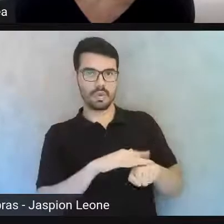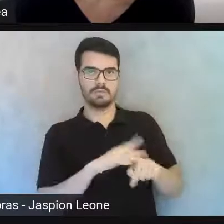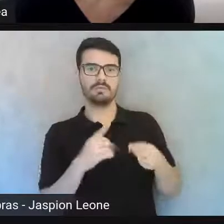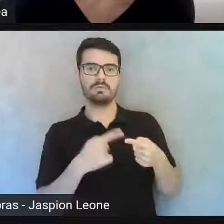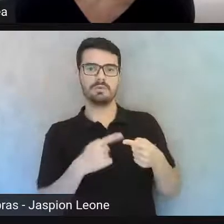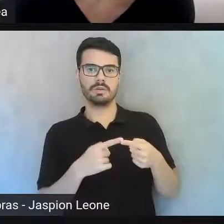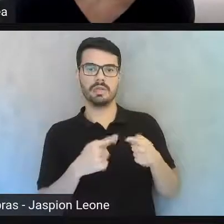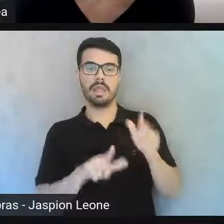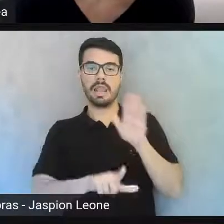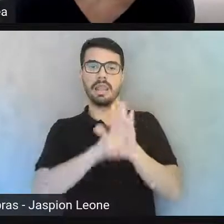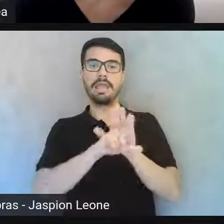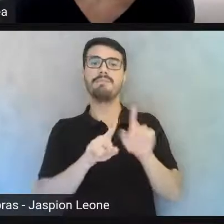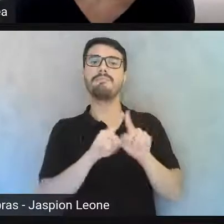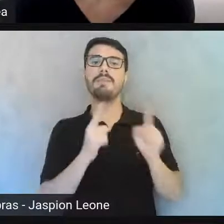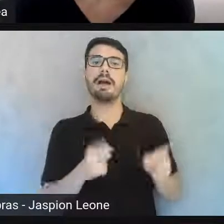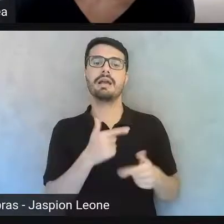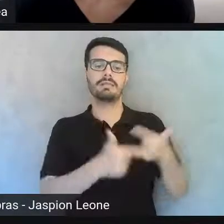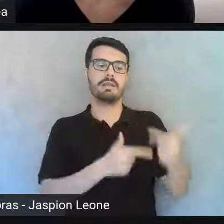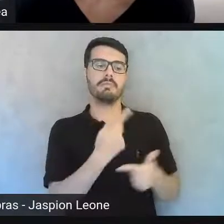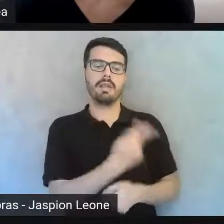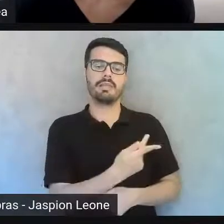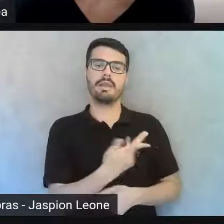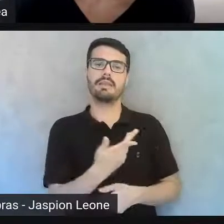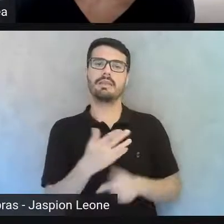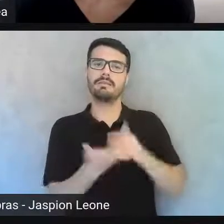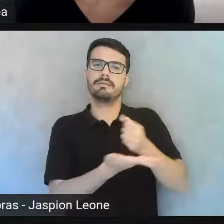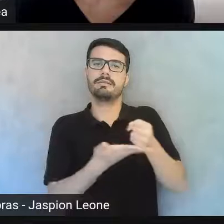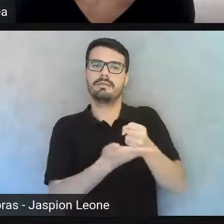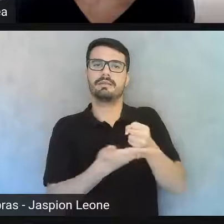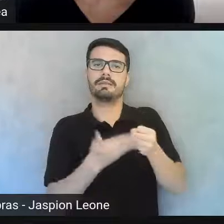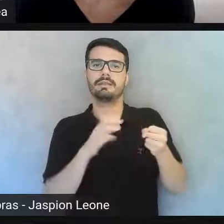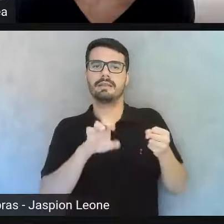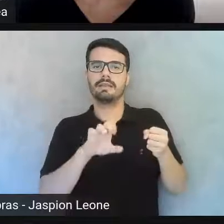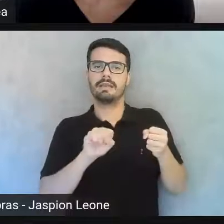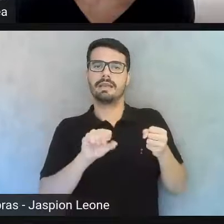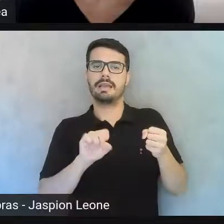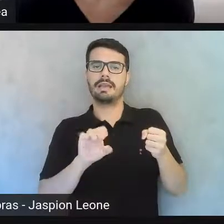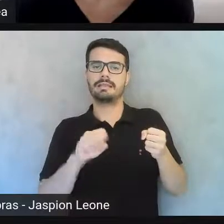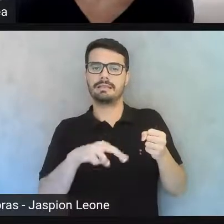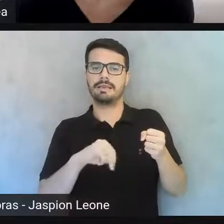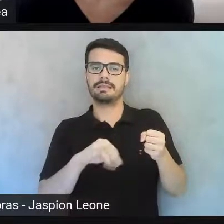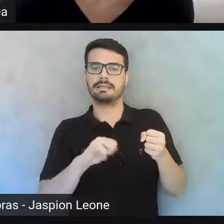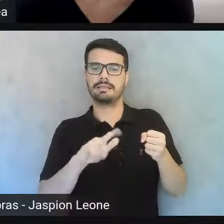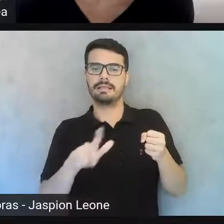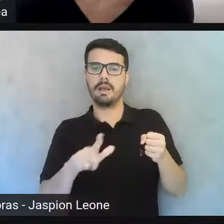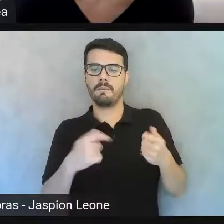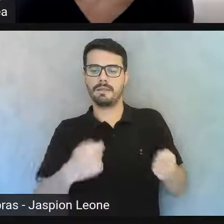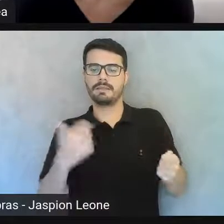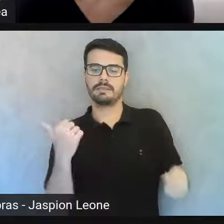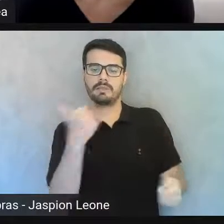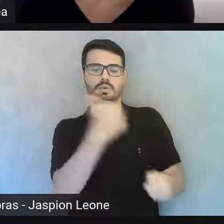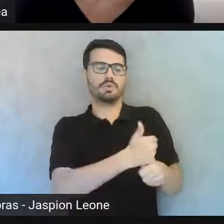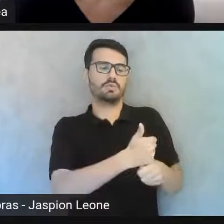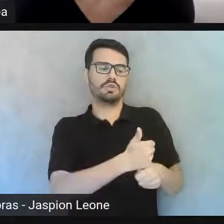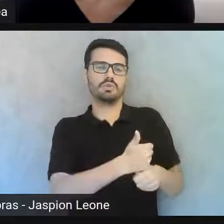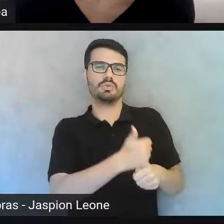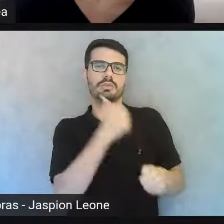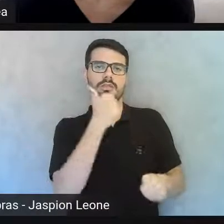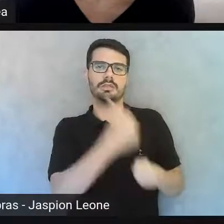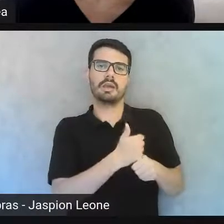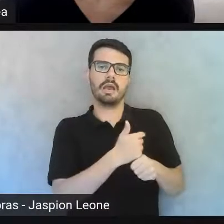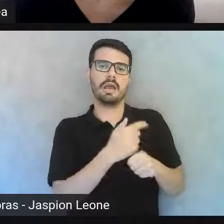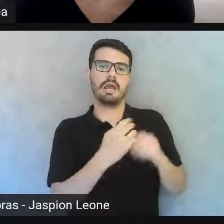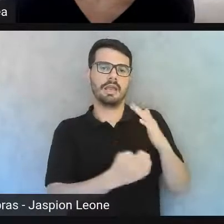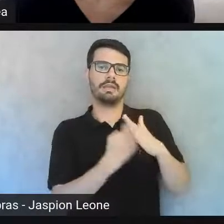Sim. O serviço é essencial. Sim. E, nesse caso, vai precisar da substituição. E a empresa vai querer